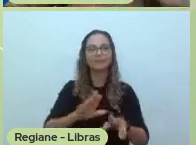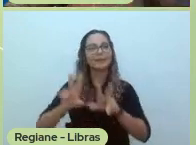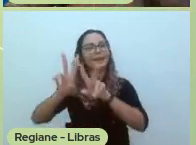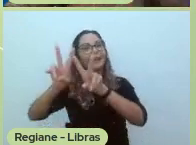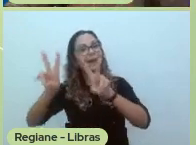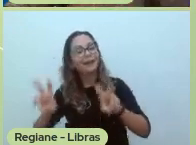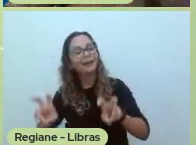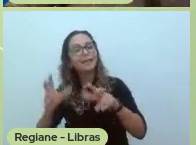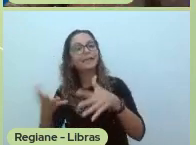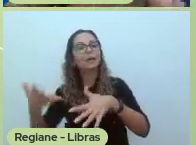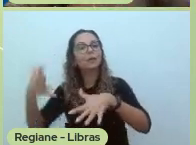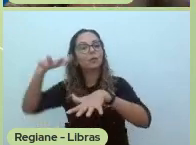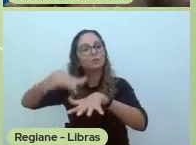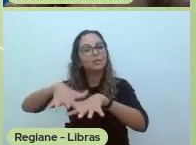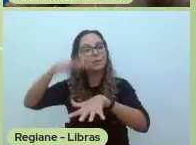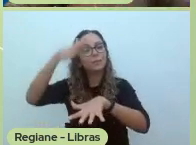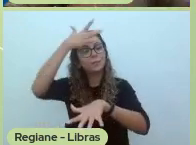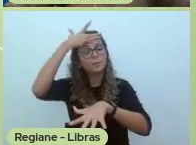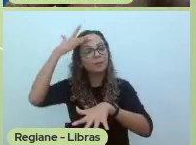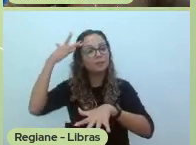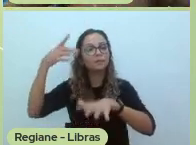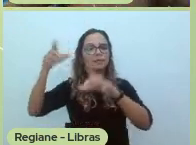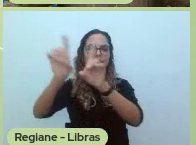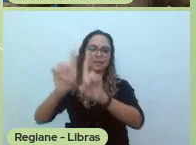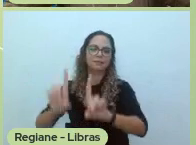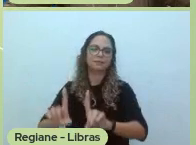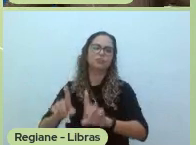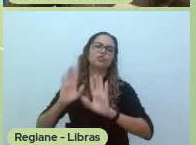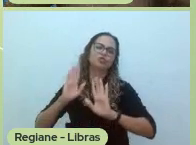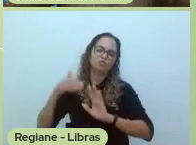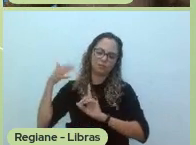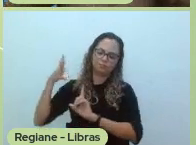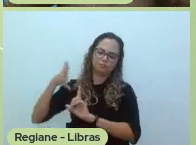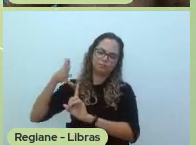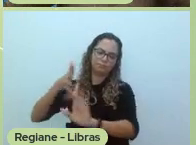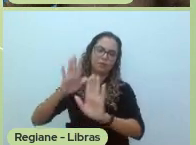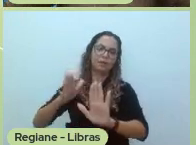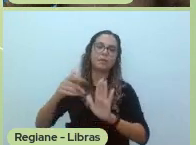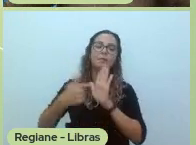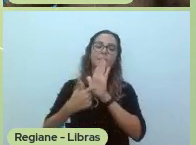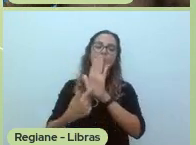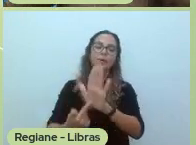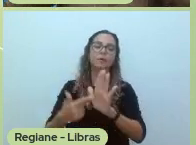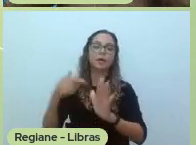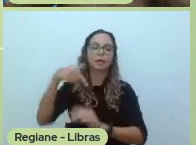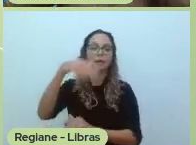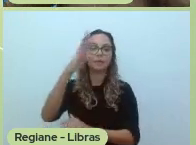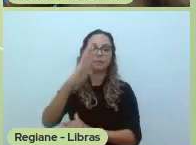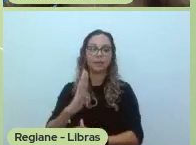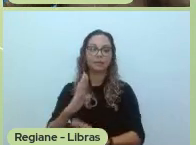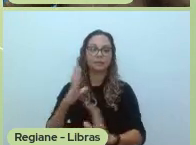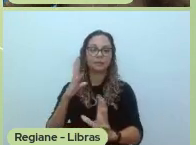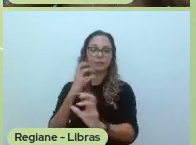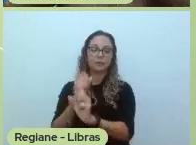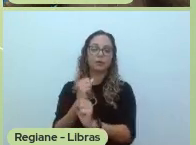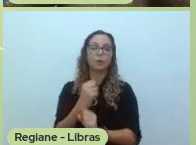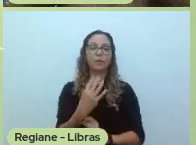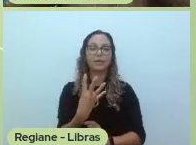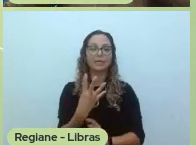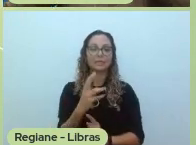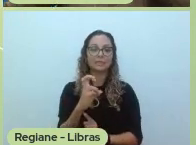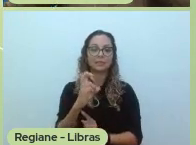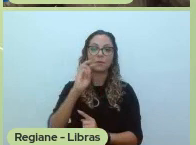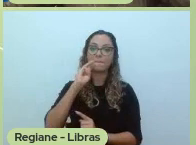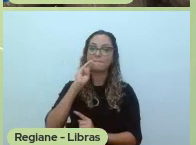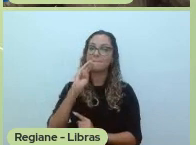aqui bastante, eu só trago um número impressionante, que nós temos no Brasil 45 milhões de